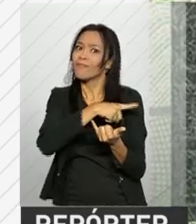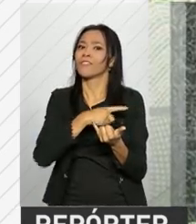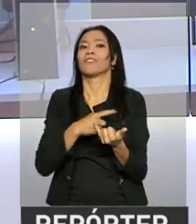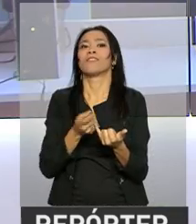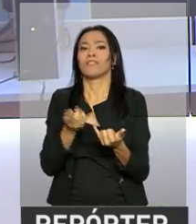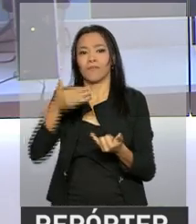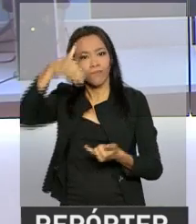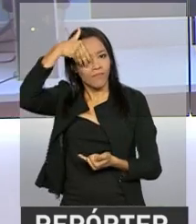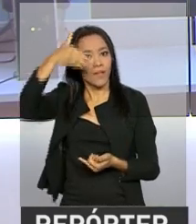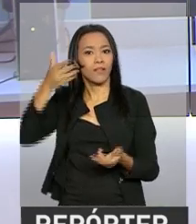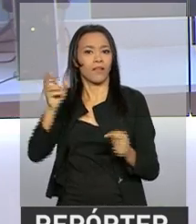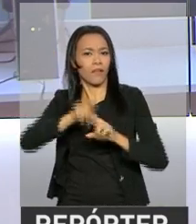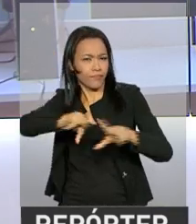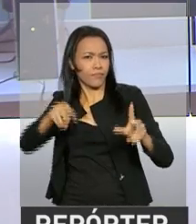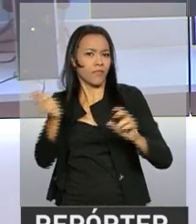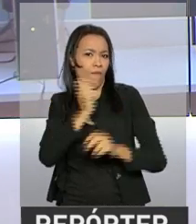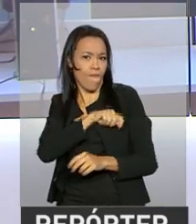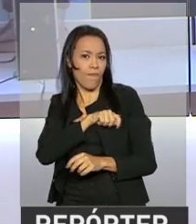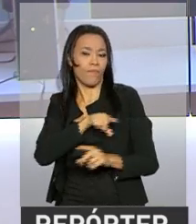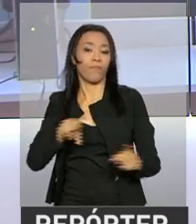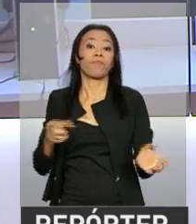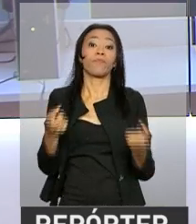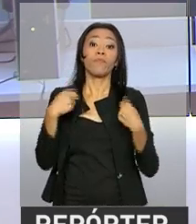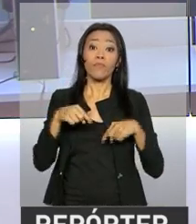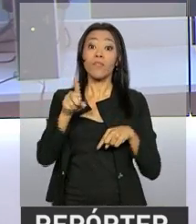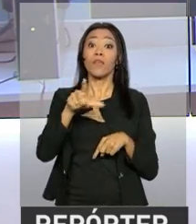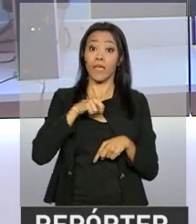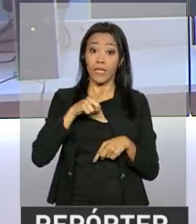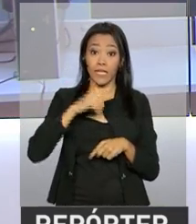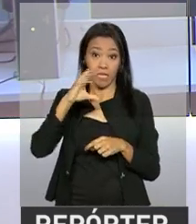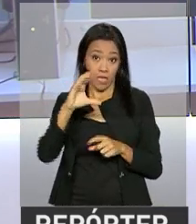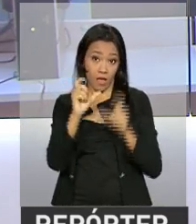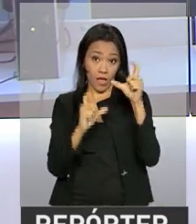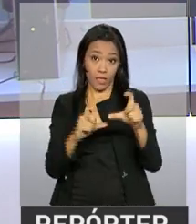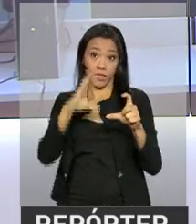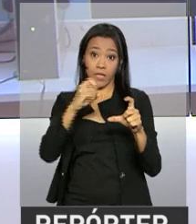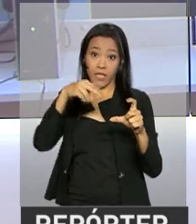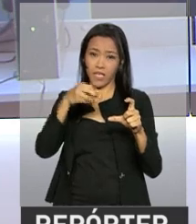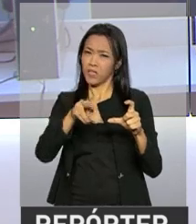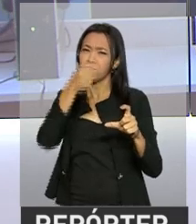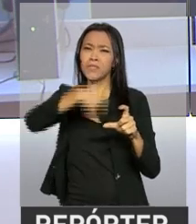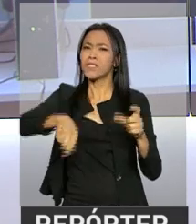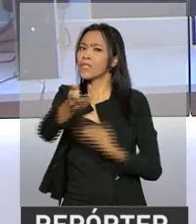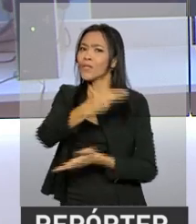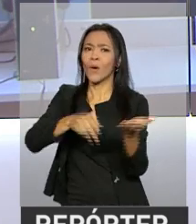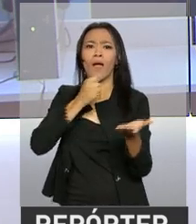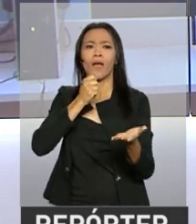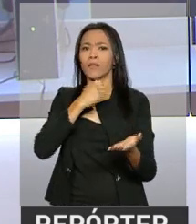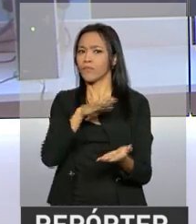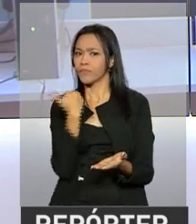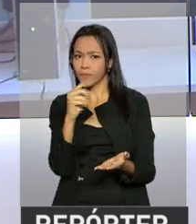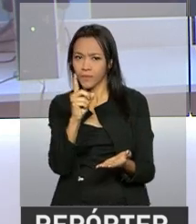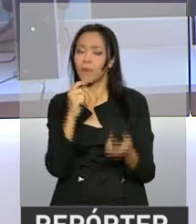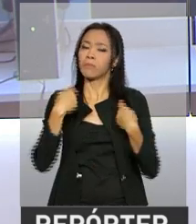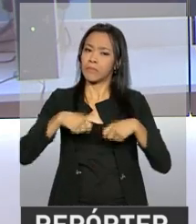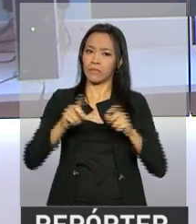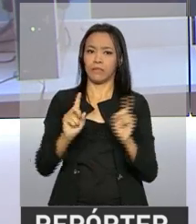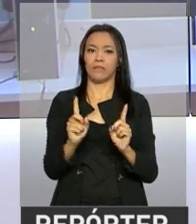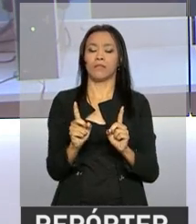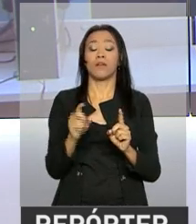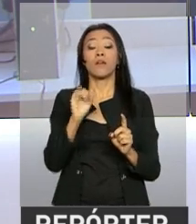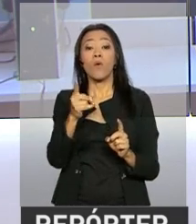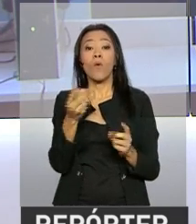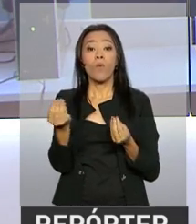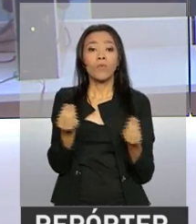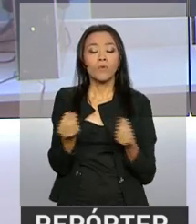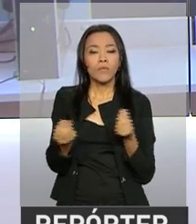falsificações. E quem tem a CNH dentro da validade não precisa trocá-la antes do prazo. Os procedimentos para tirar ou renovar